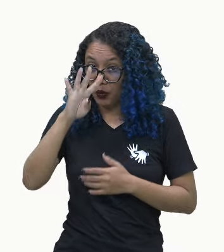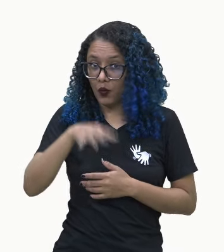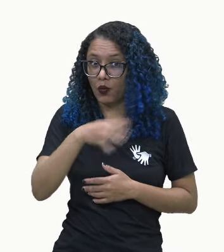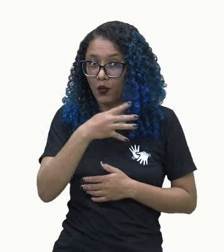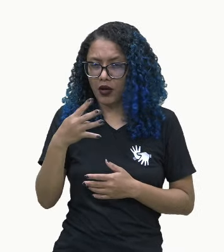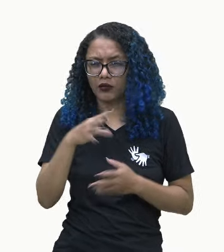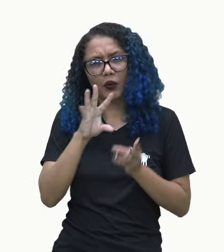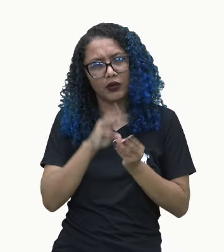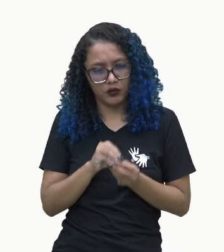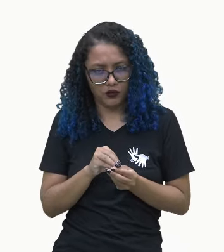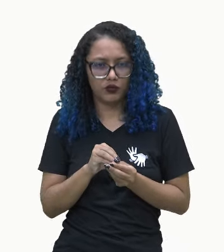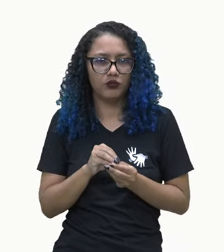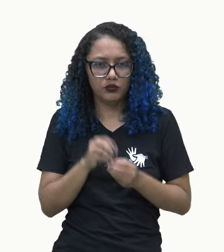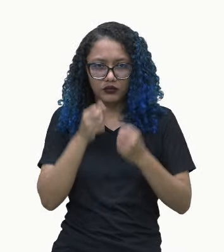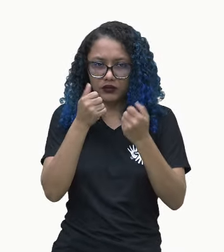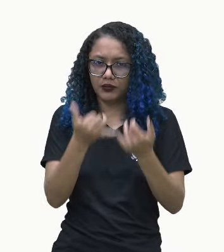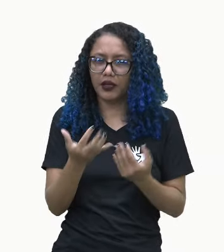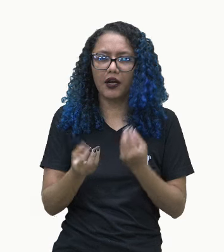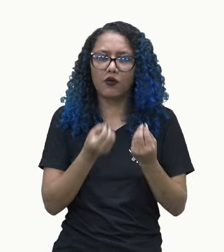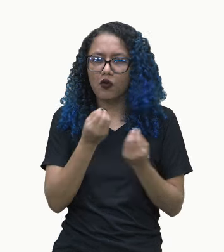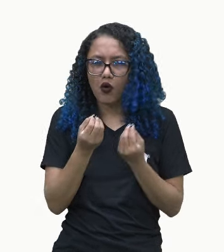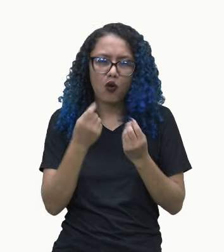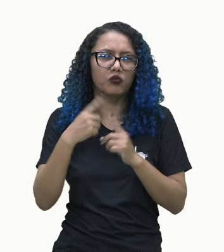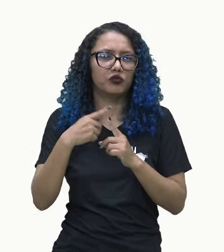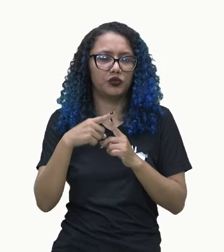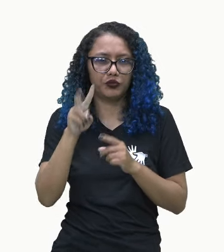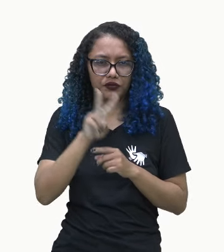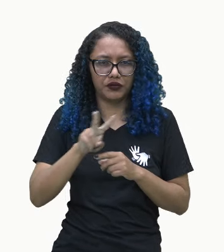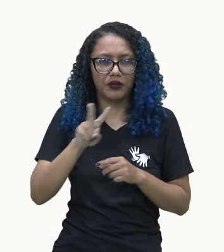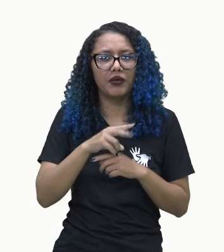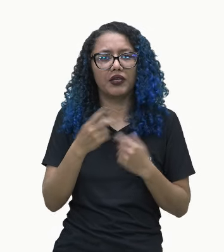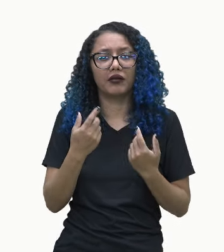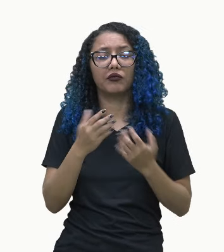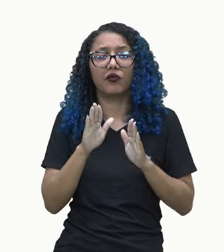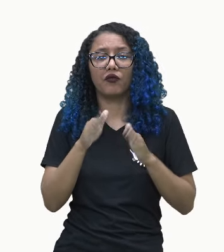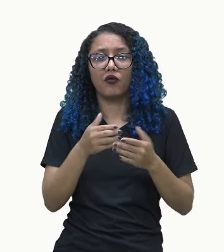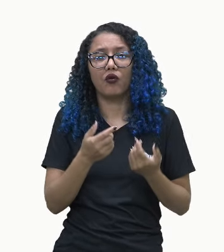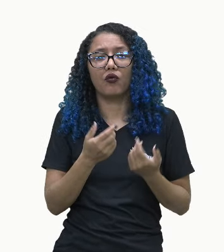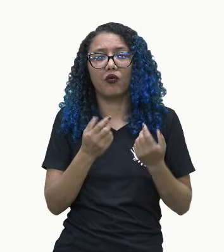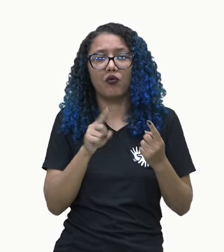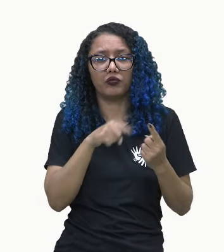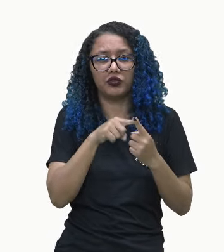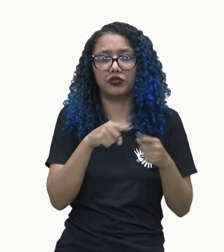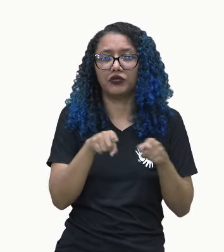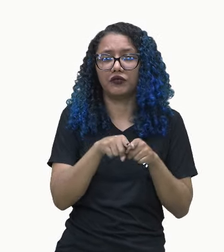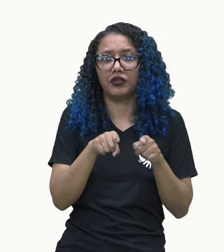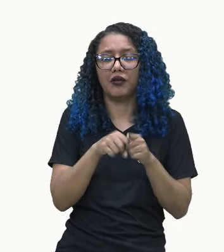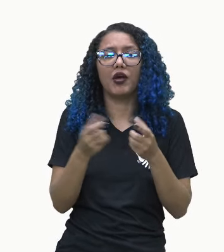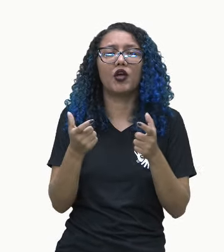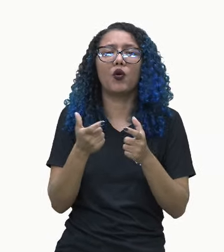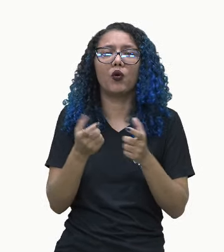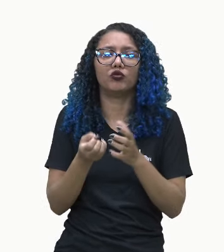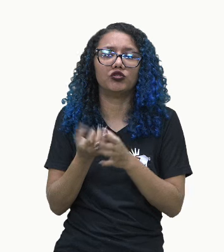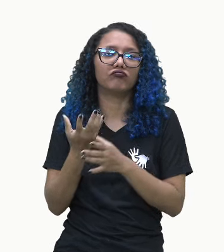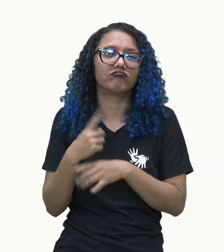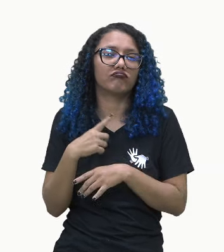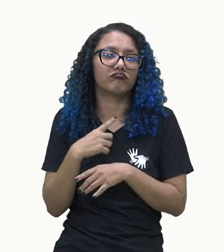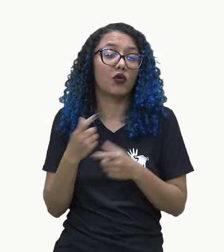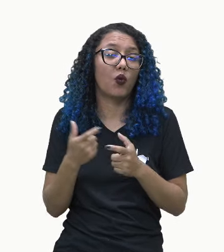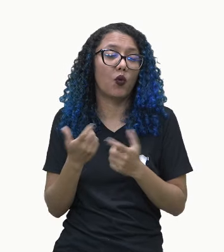resumão, né, dessas vitaminas, funções e fontes. Então, nós vamos iniciar ali